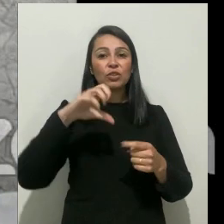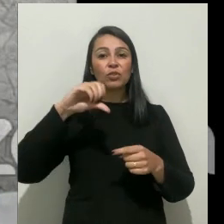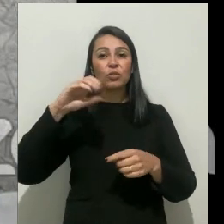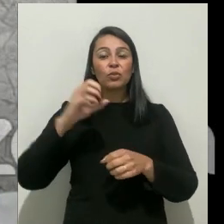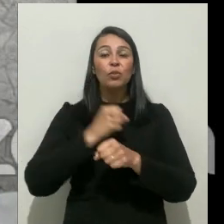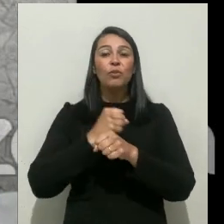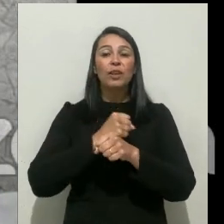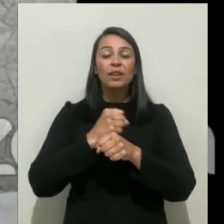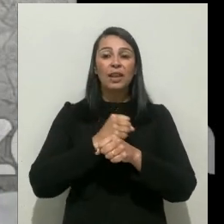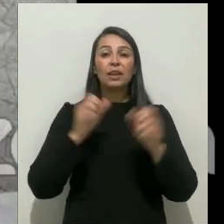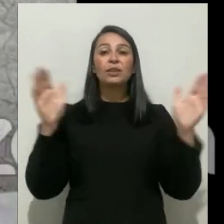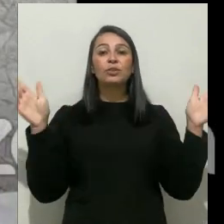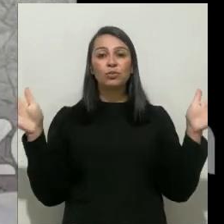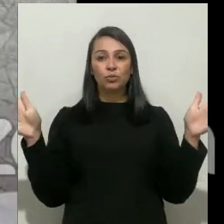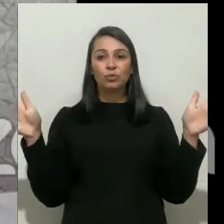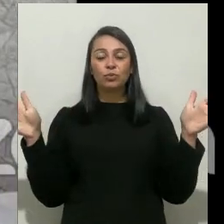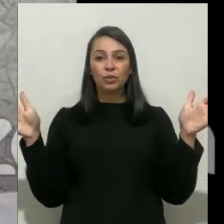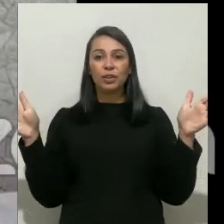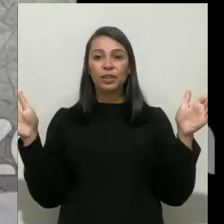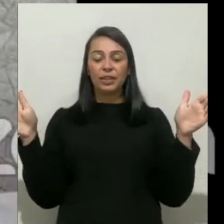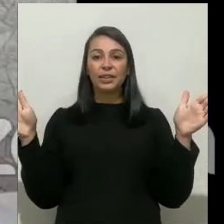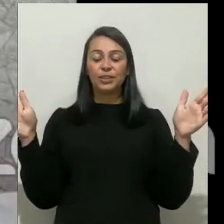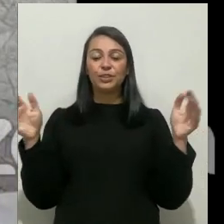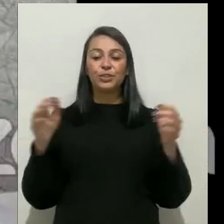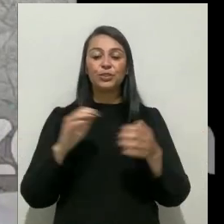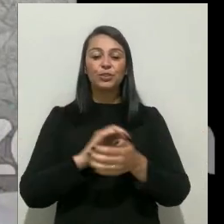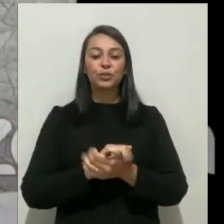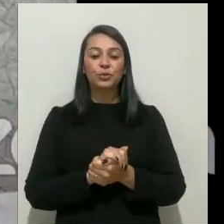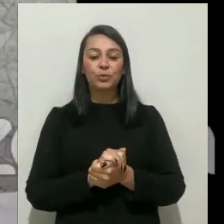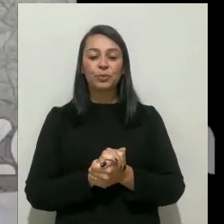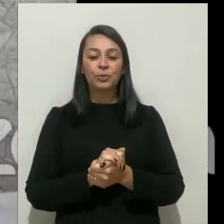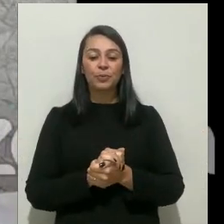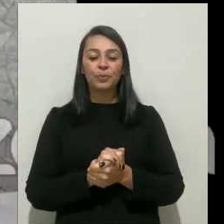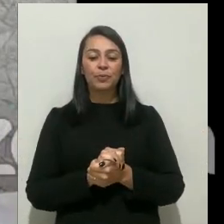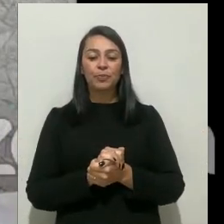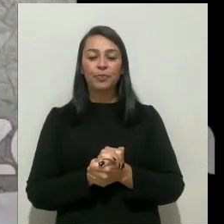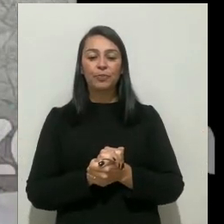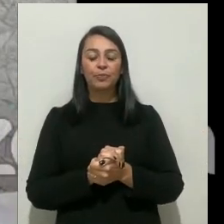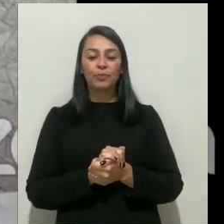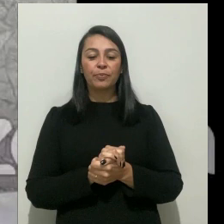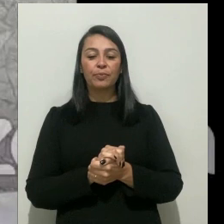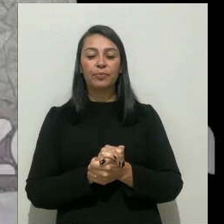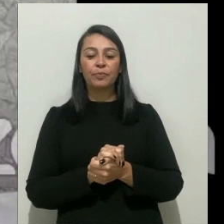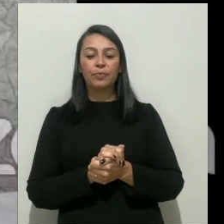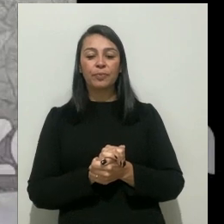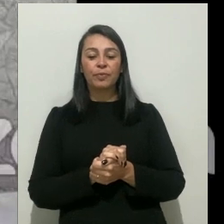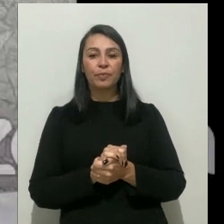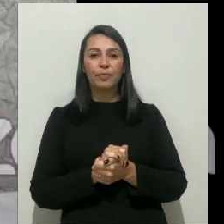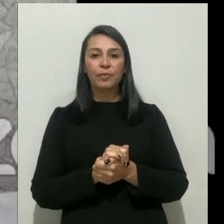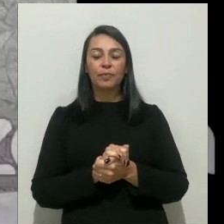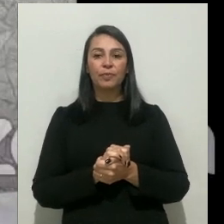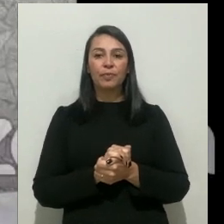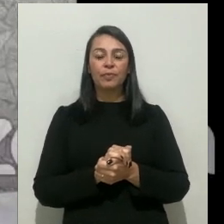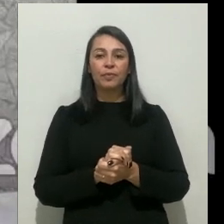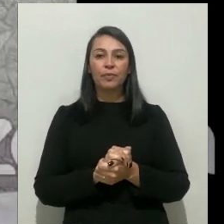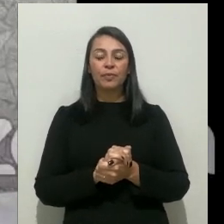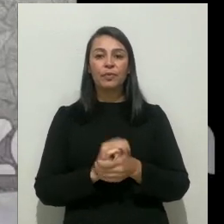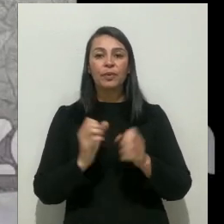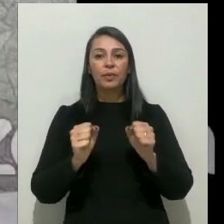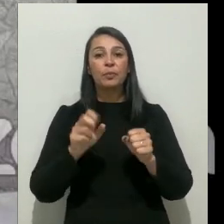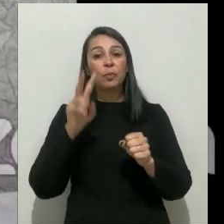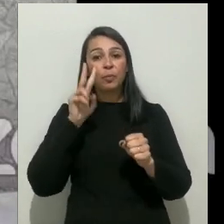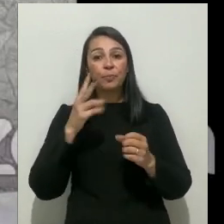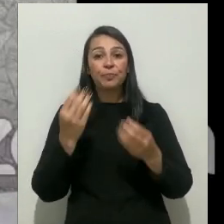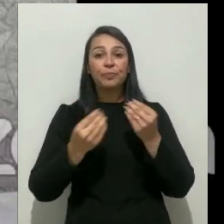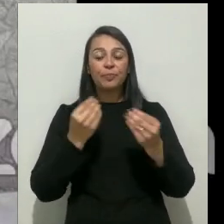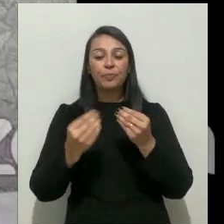em 2021. E aí a cidade dela anda dessa forma, e ela dá para ver, através dela, como